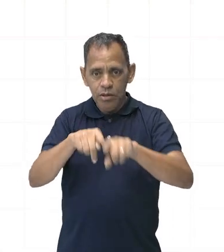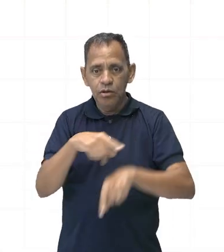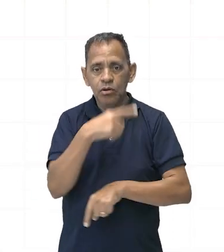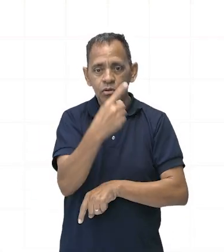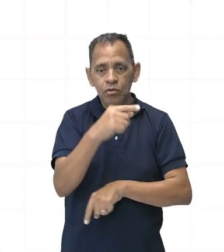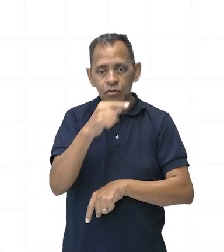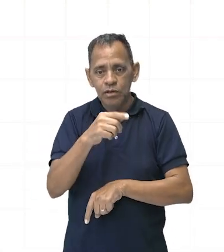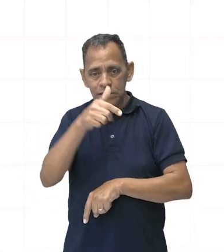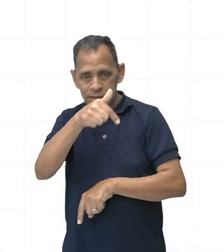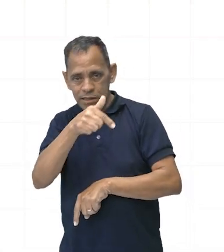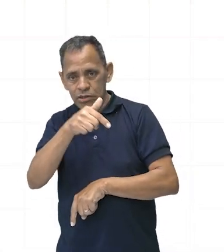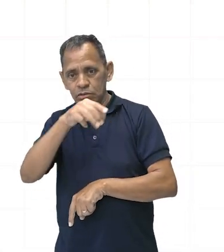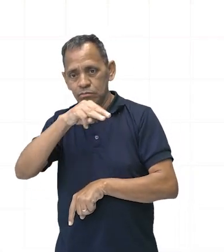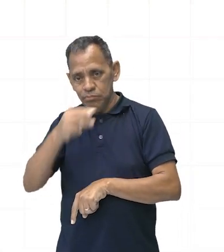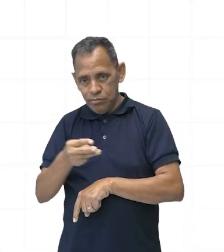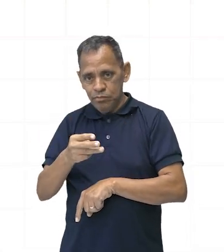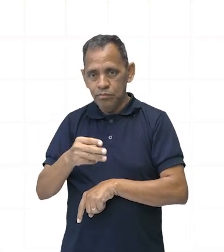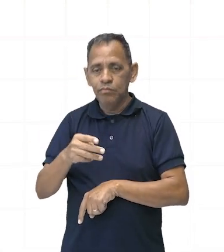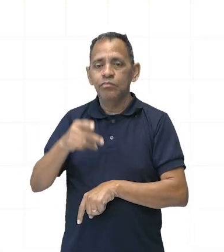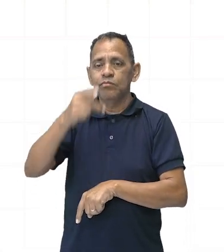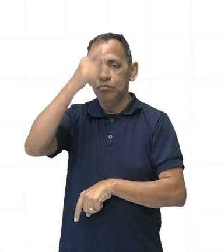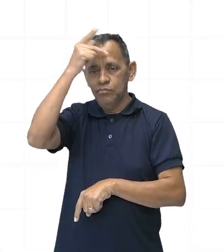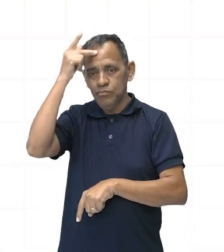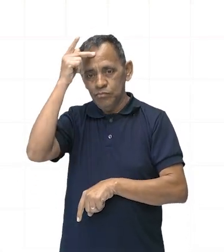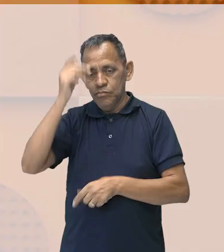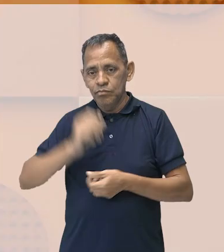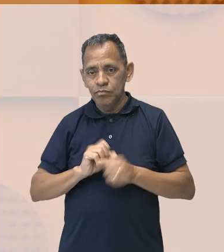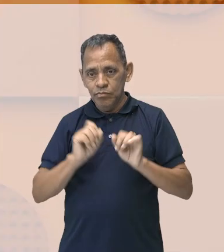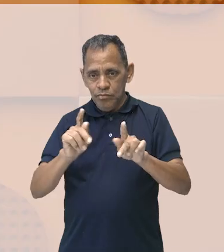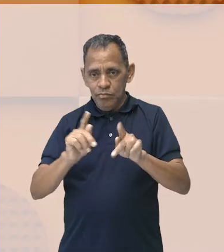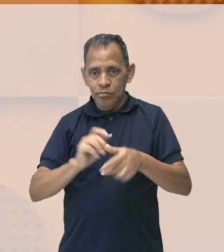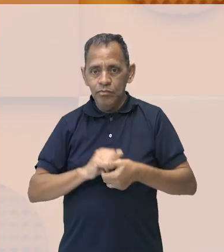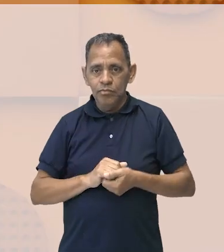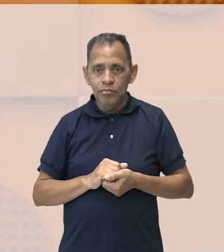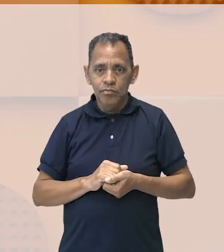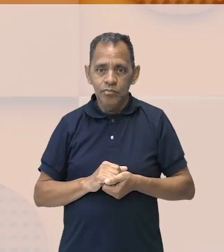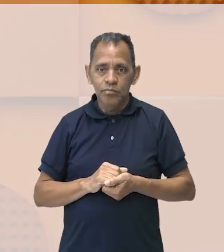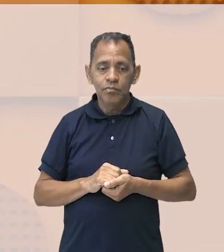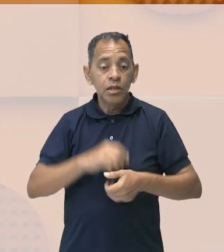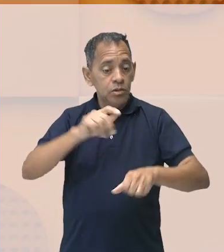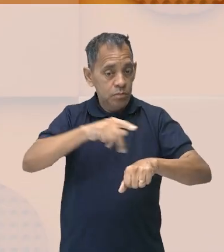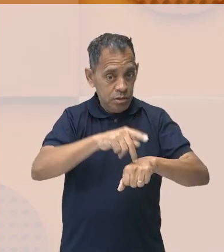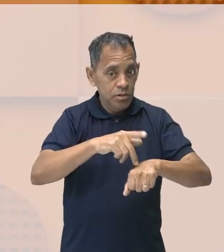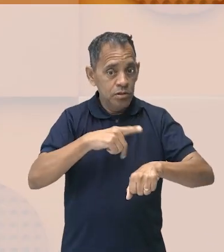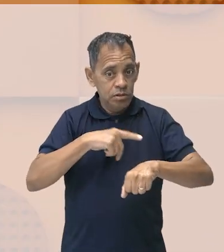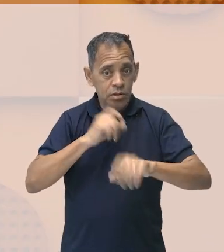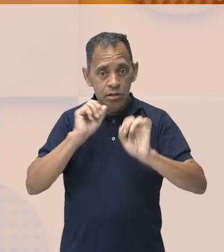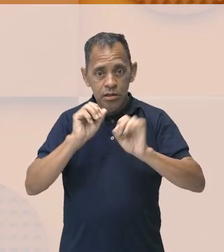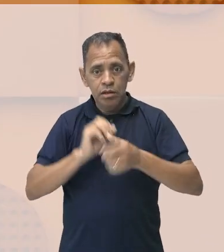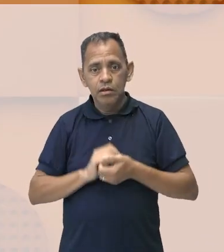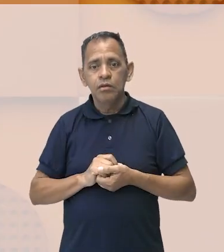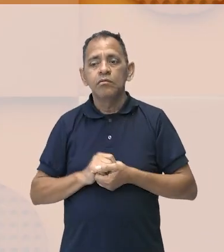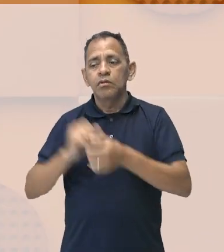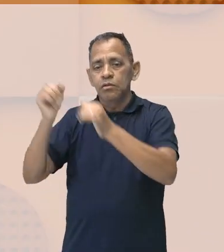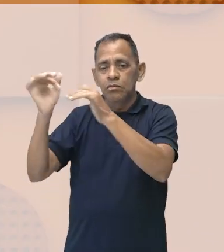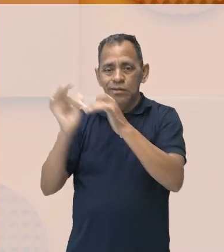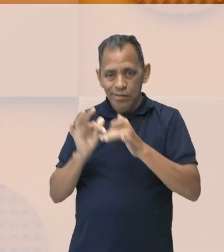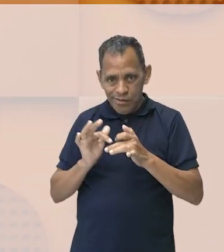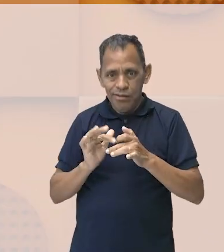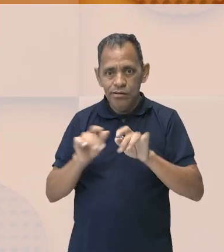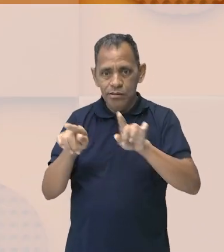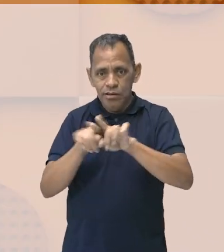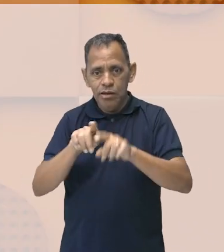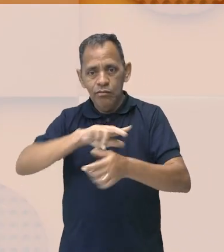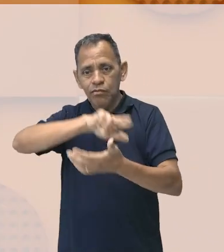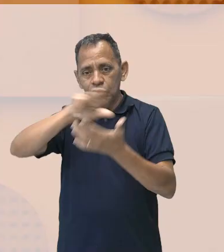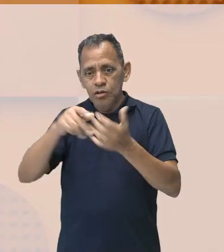1,7 milhão de pessoas, tá certo, gente? Então, esses países acabam recebendo muitos refugiados, que são realmente